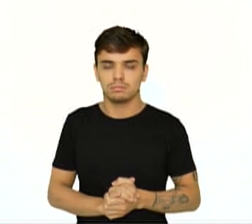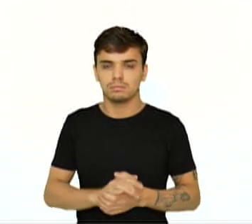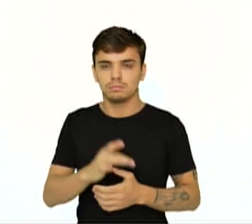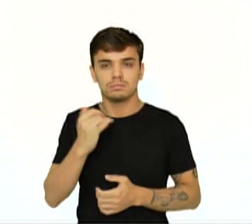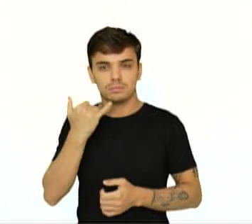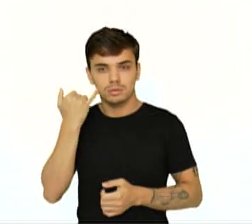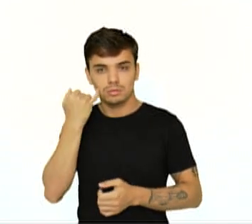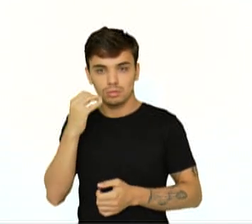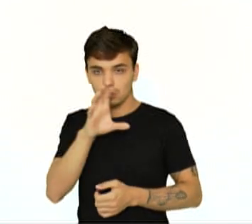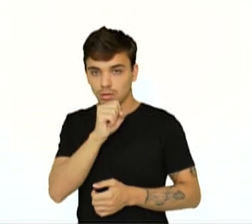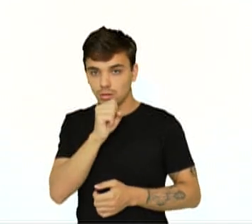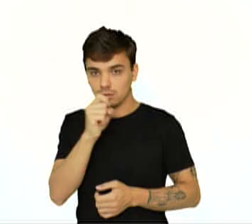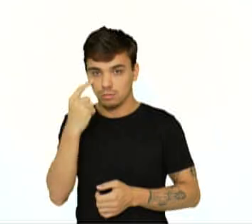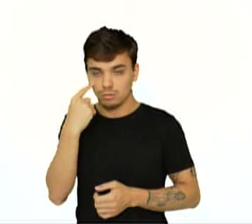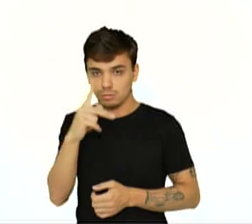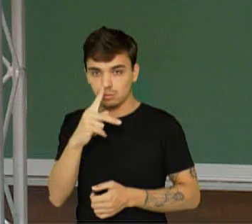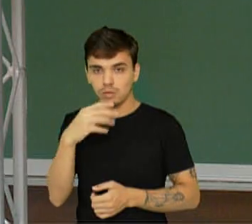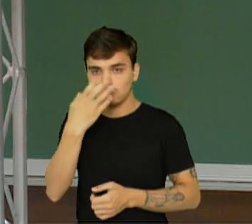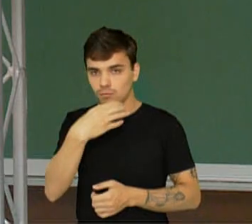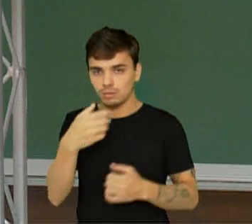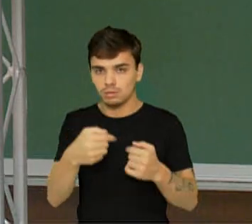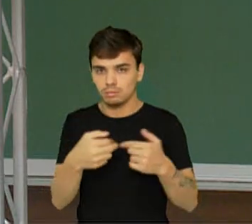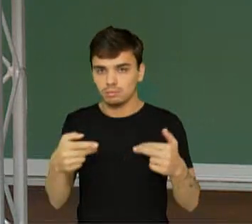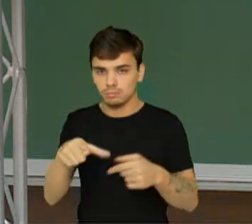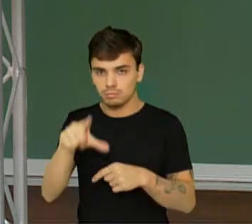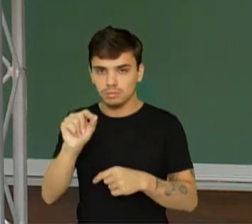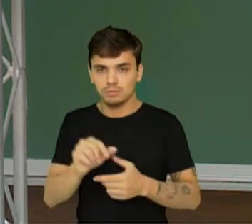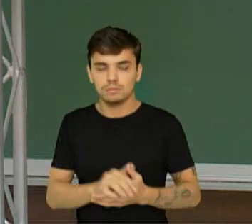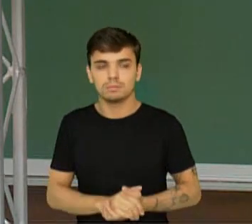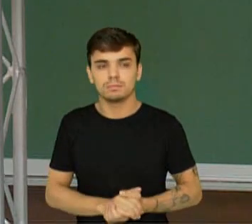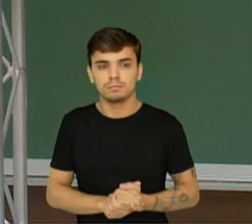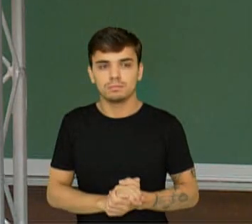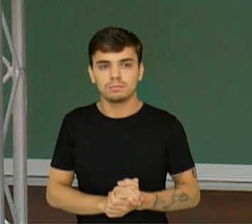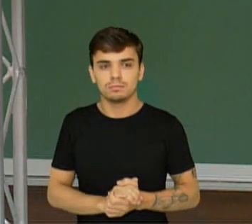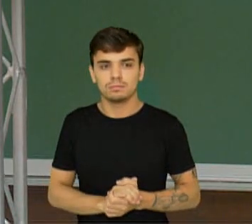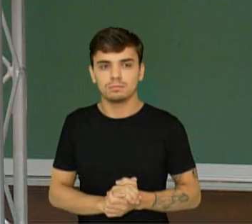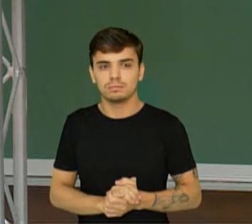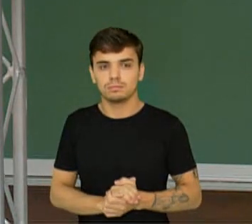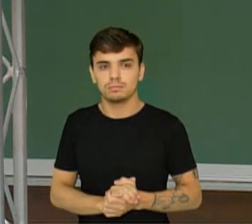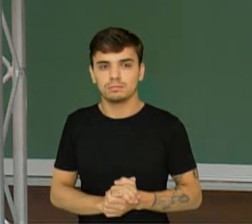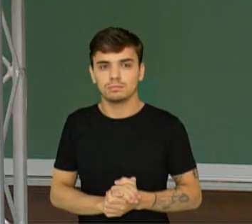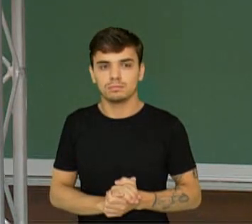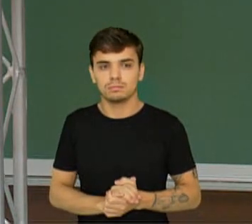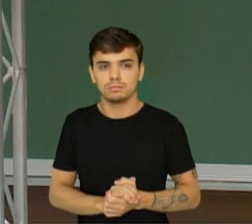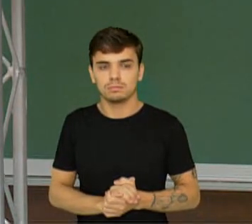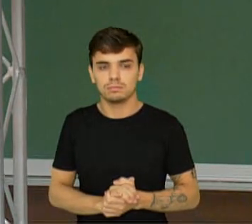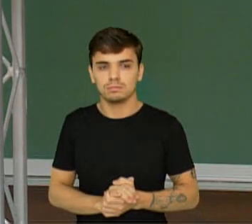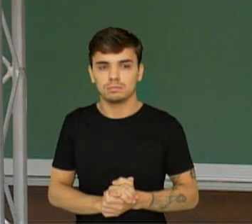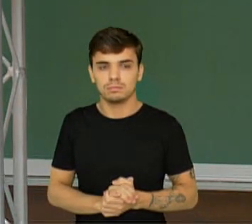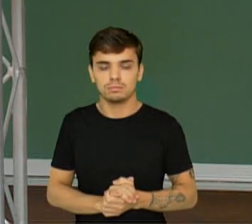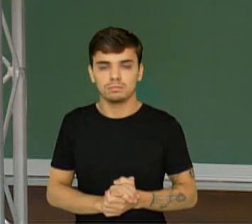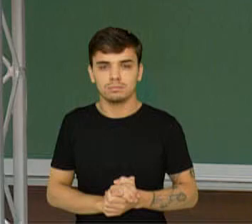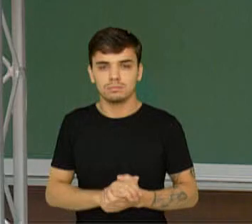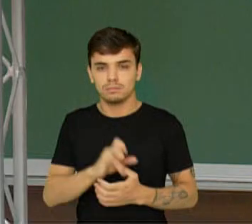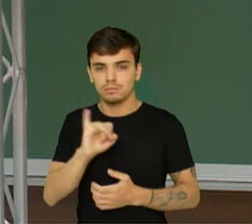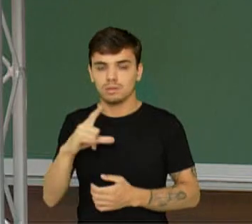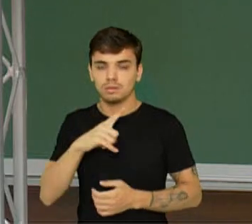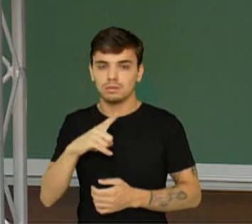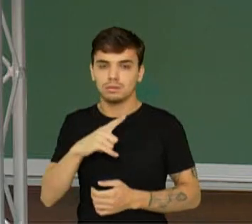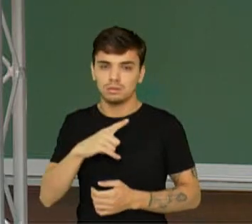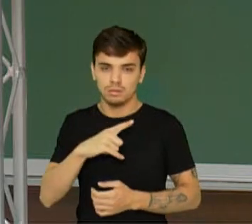laranja ou da tua fruta preferida. Se você teve esse resultado aqui, ó, entre 12 a